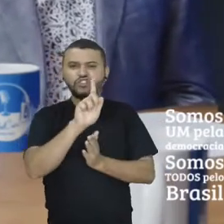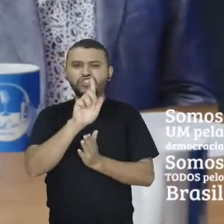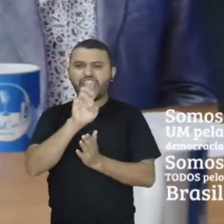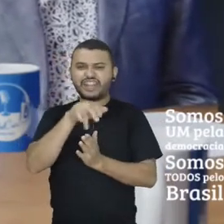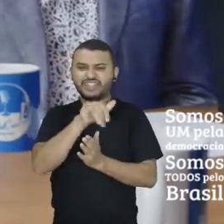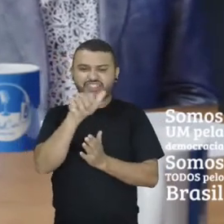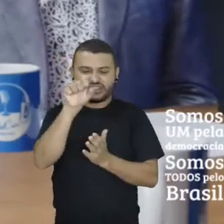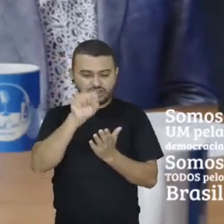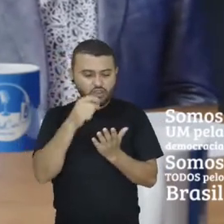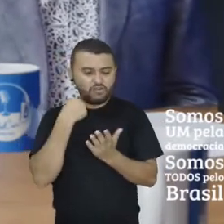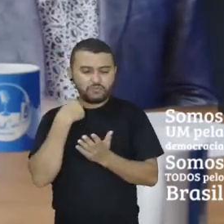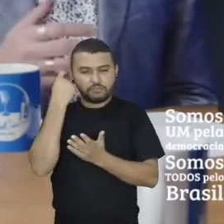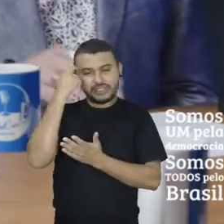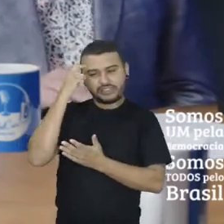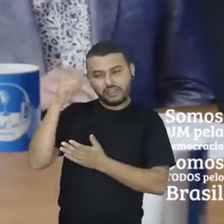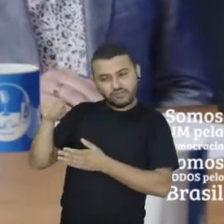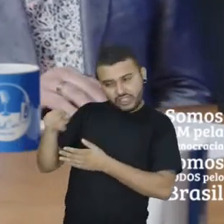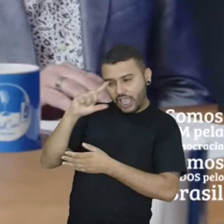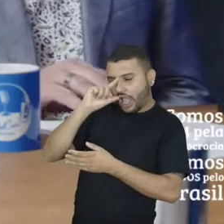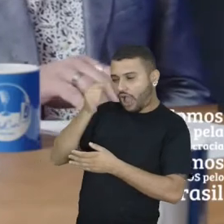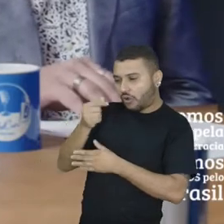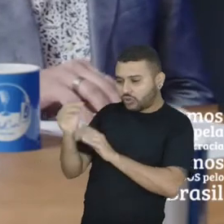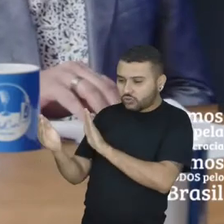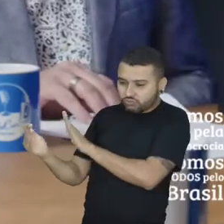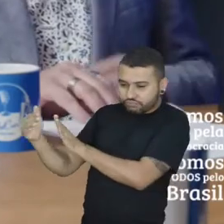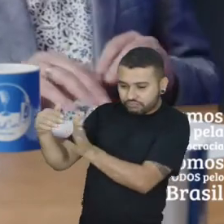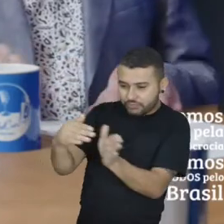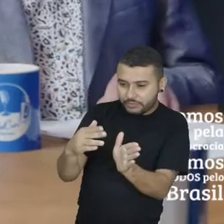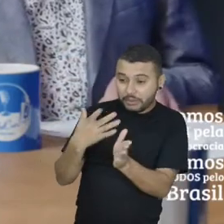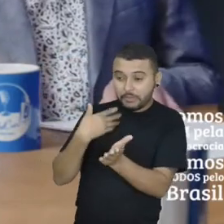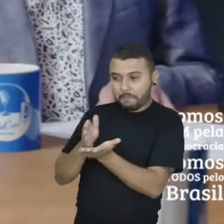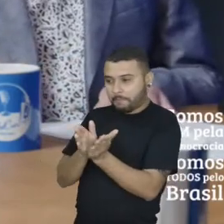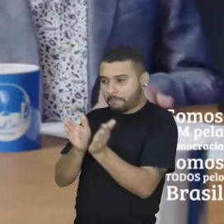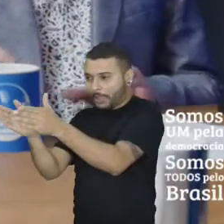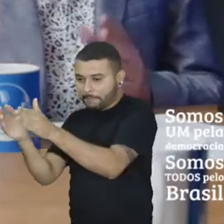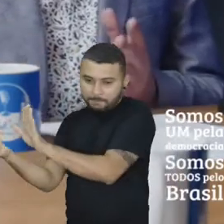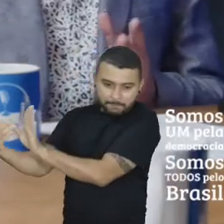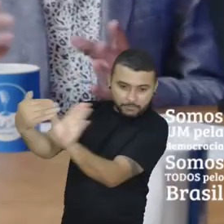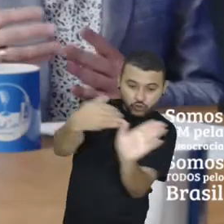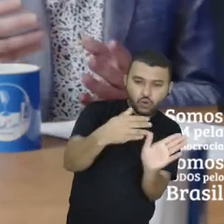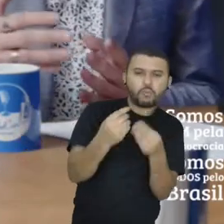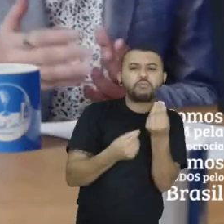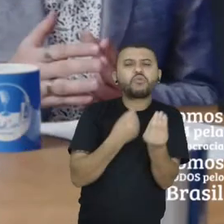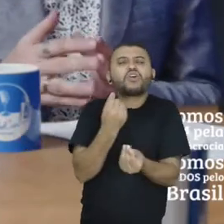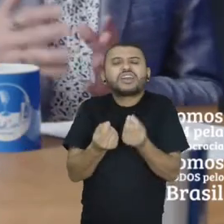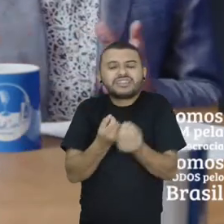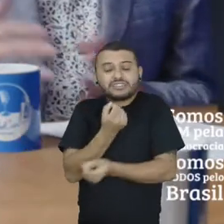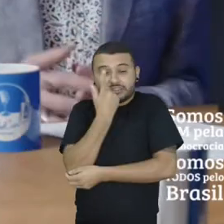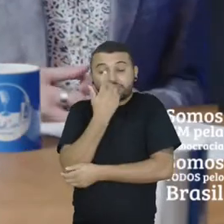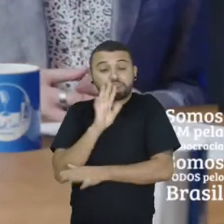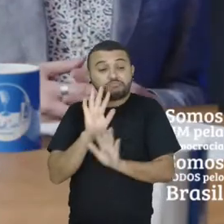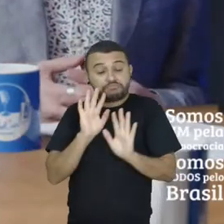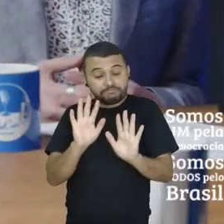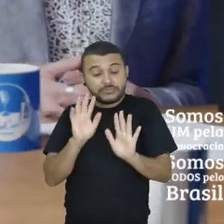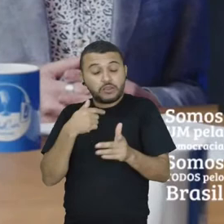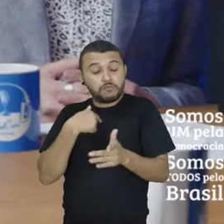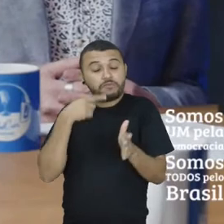sua mudança de trajetória, que eu usei um nome meio pernóstico aí de plot twist, mas, na verdade,